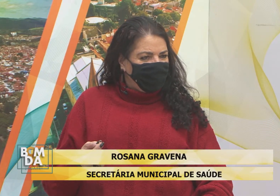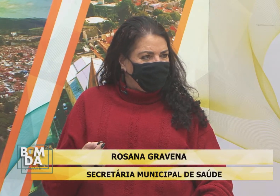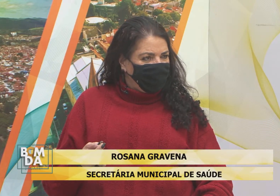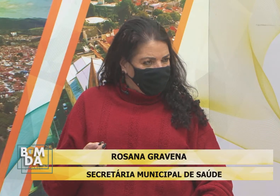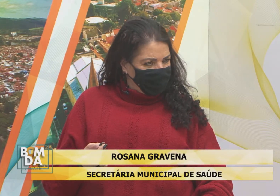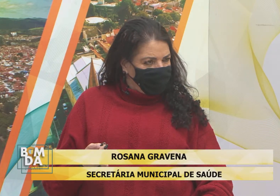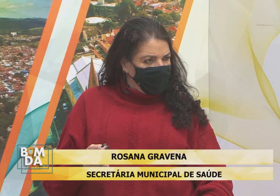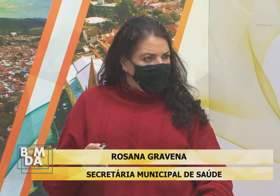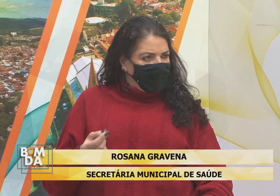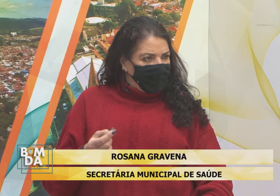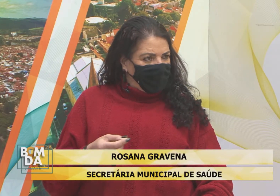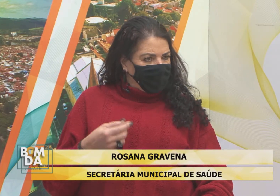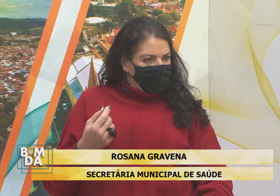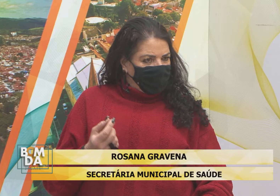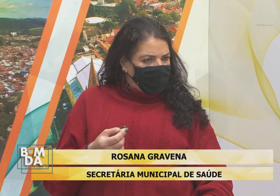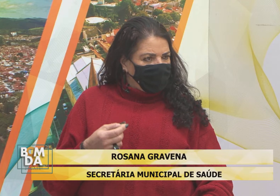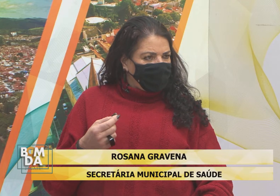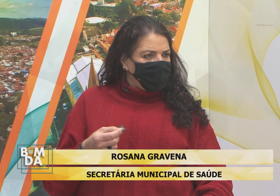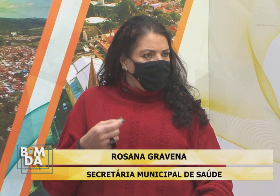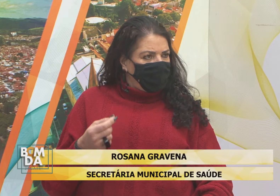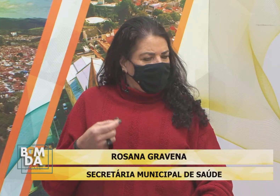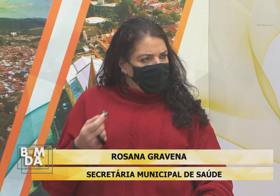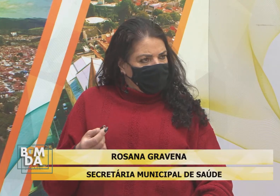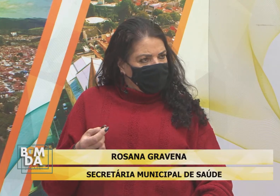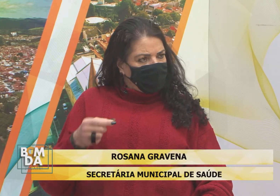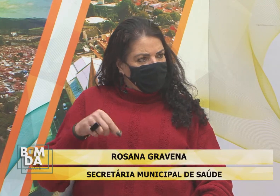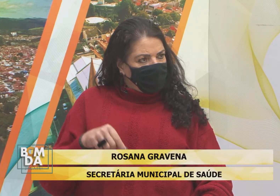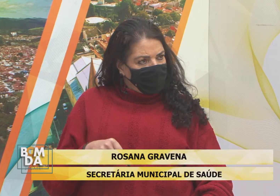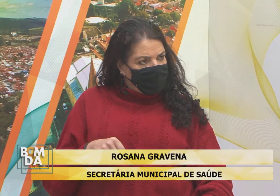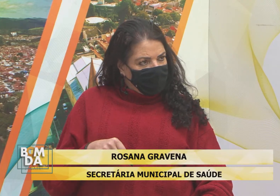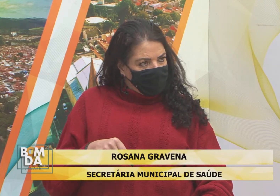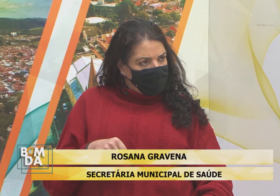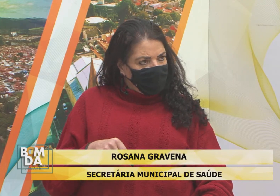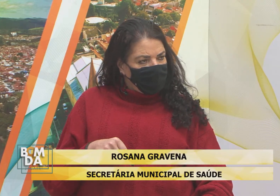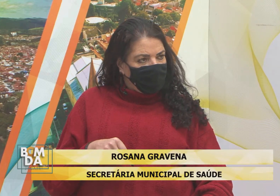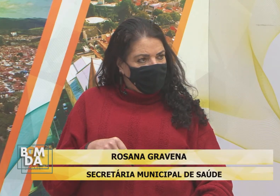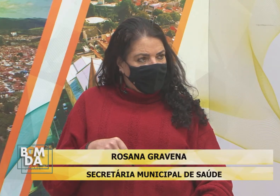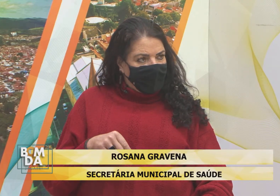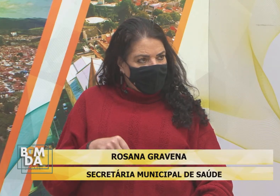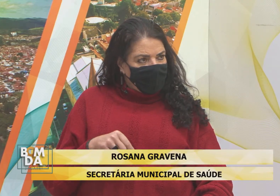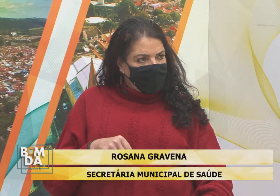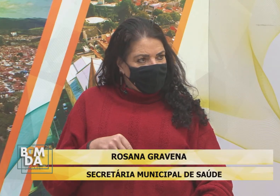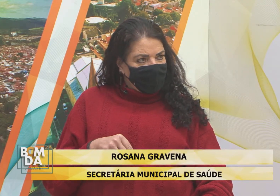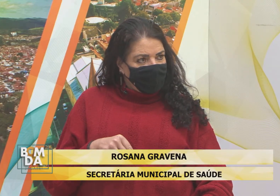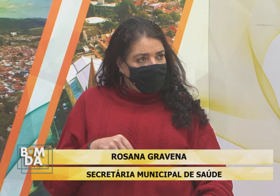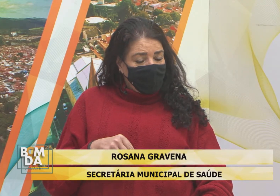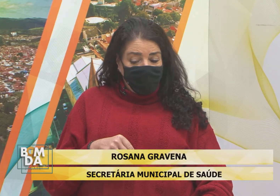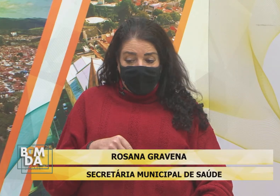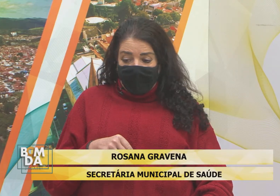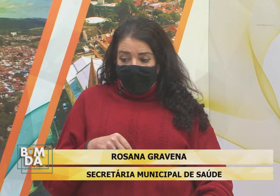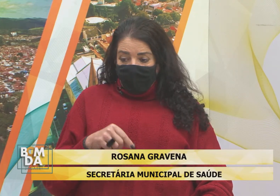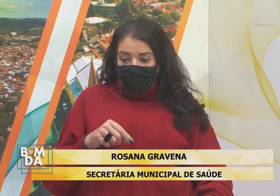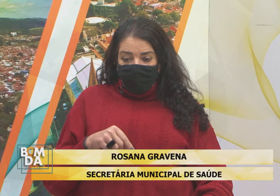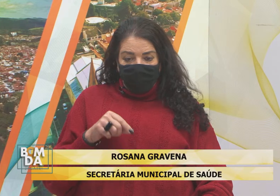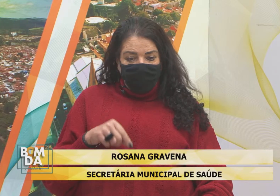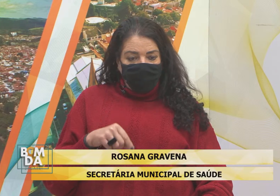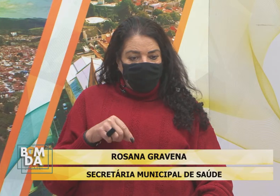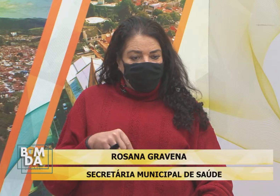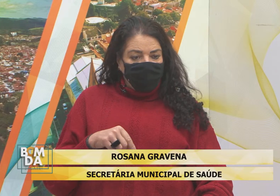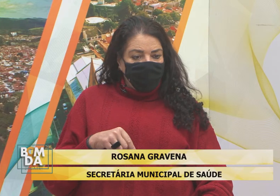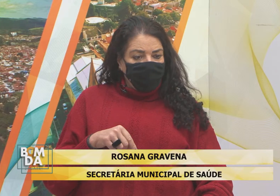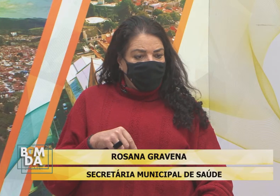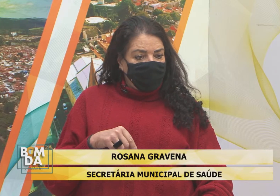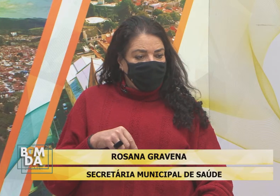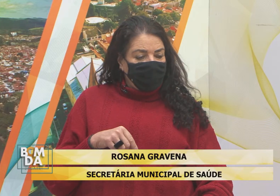poderia ter feito isso, porque o decreto estadual e o municipal não obrigam em lugar administrativo isso, mas eu